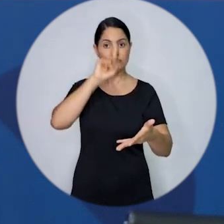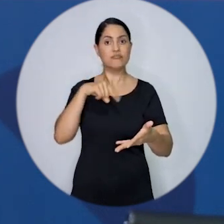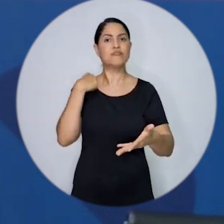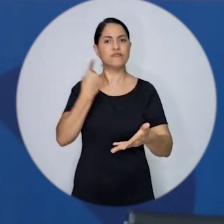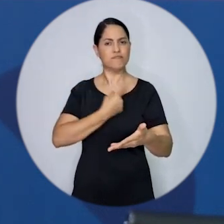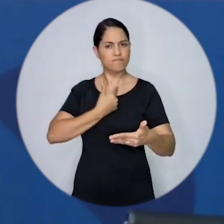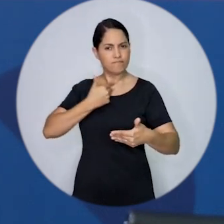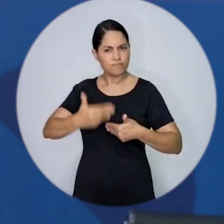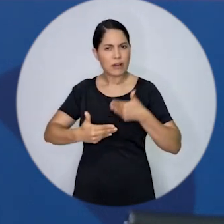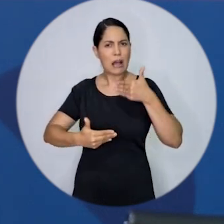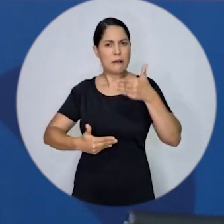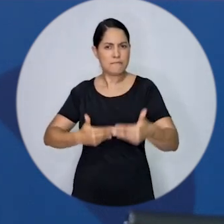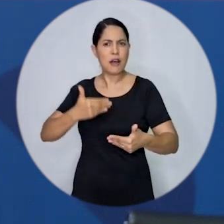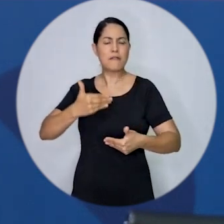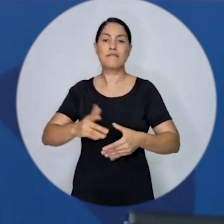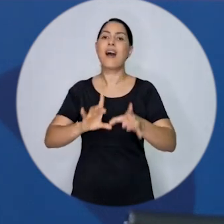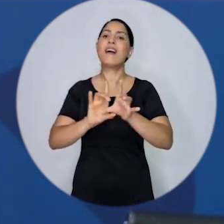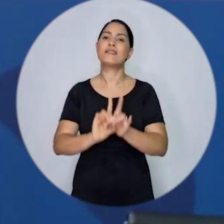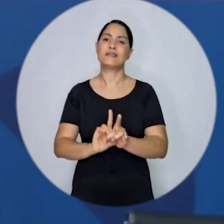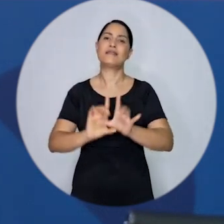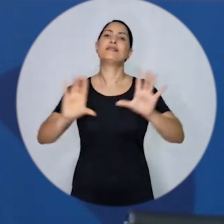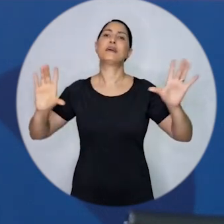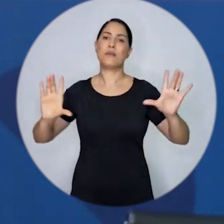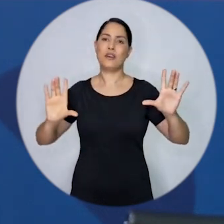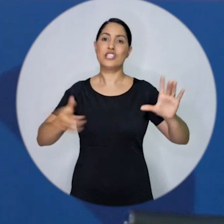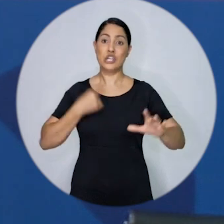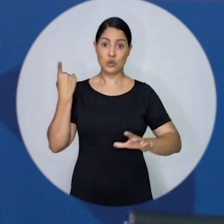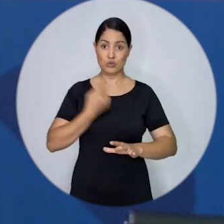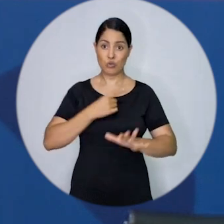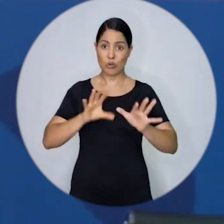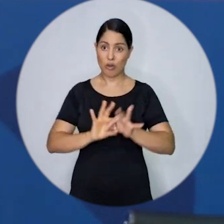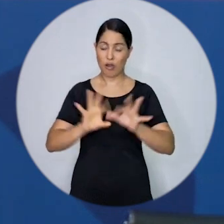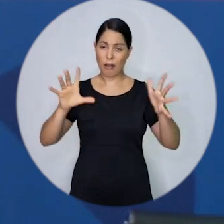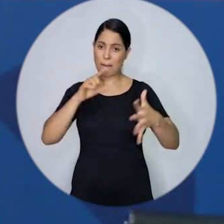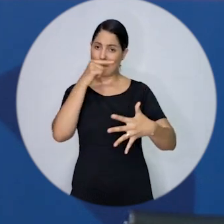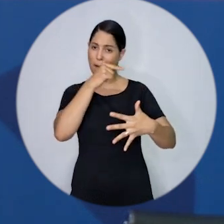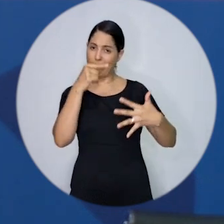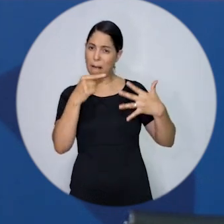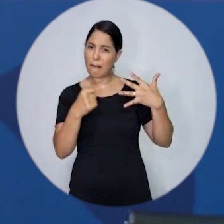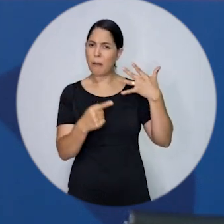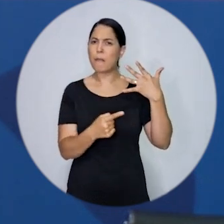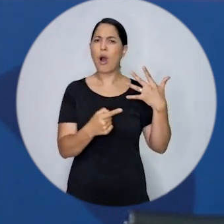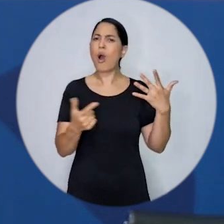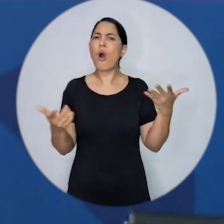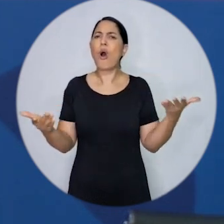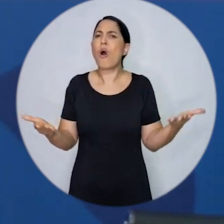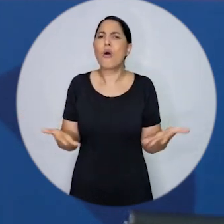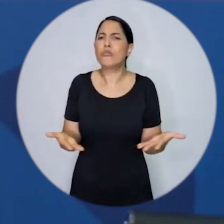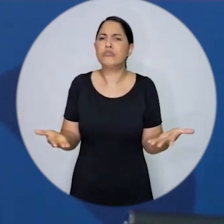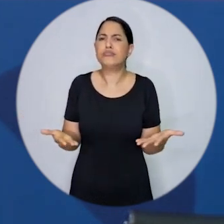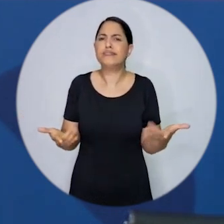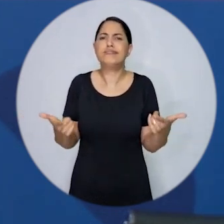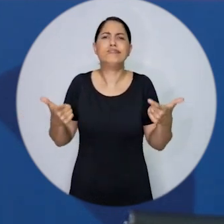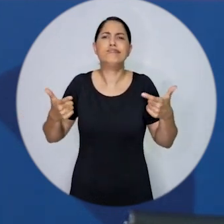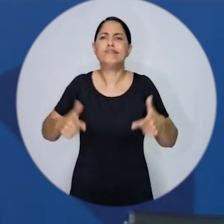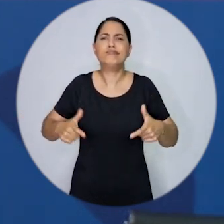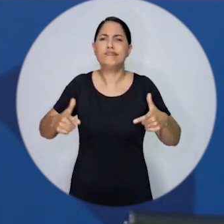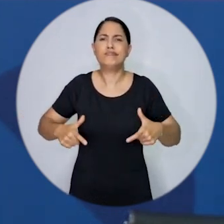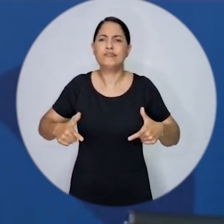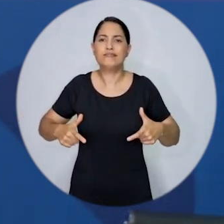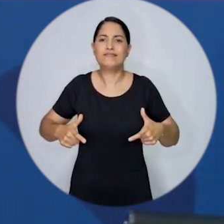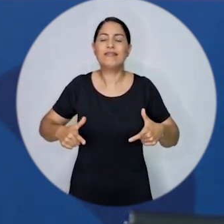nossa Constituição, da nossa democracia e das nossas liberdades tem base exatamente